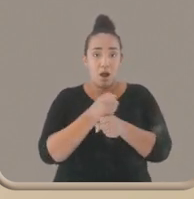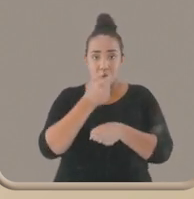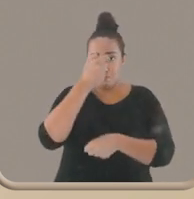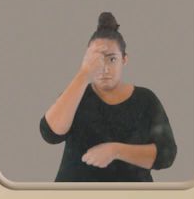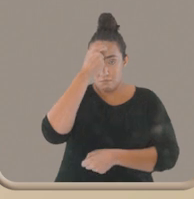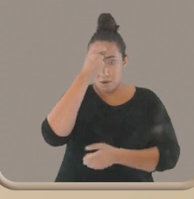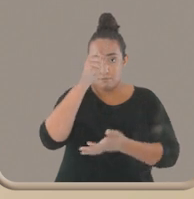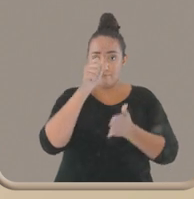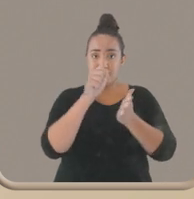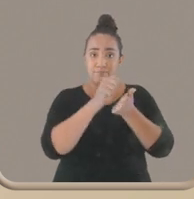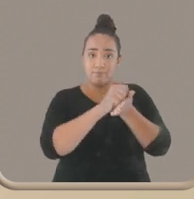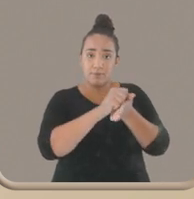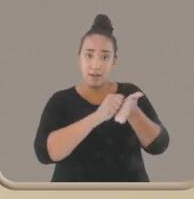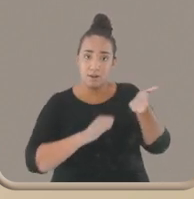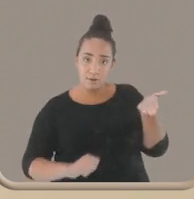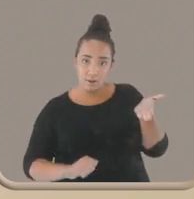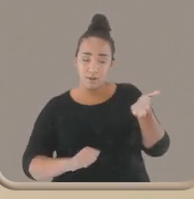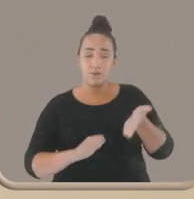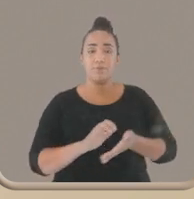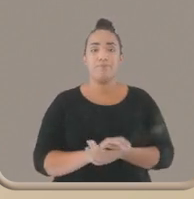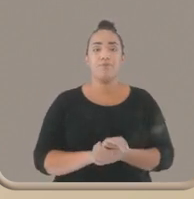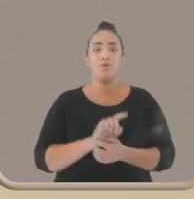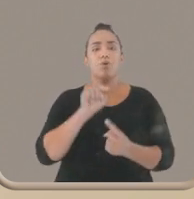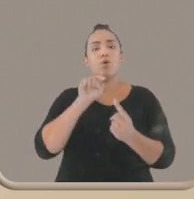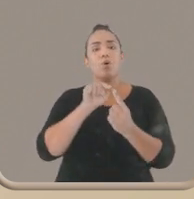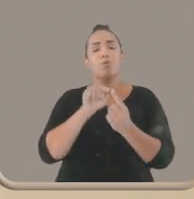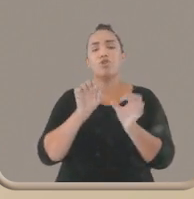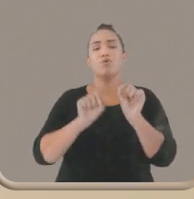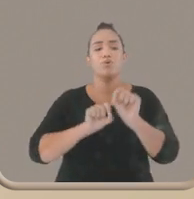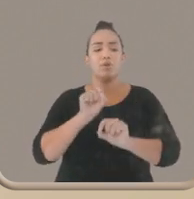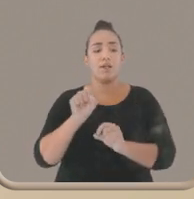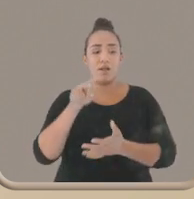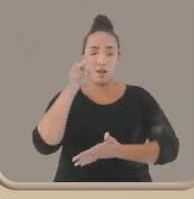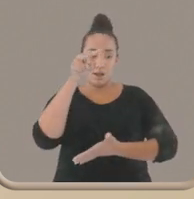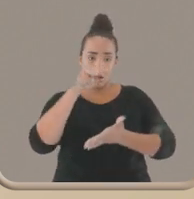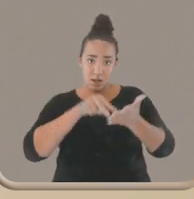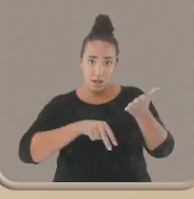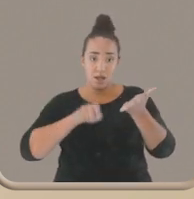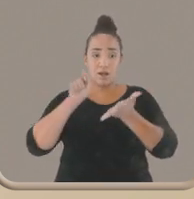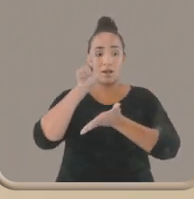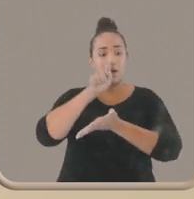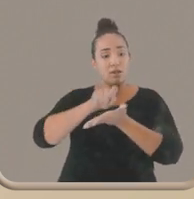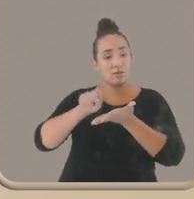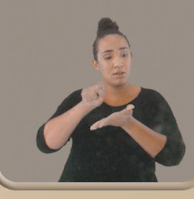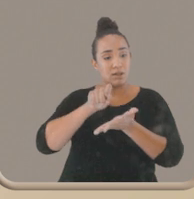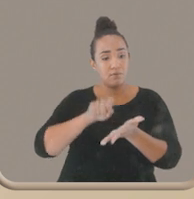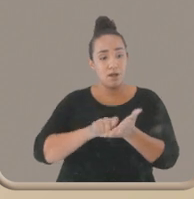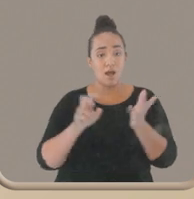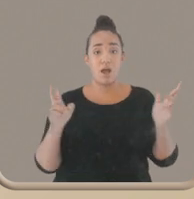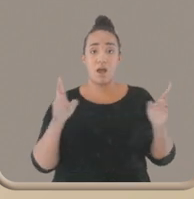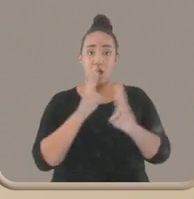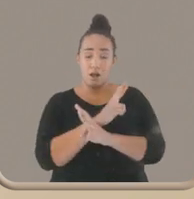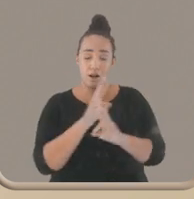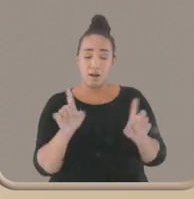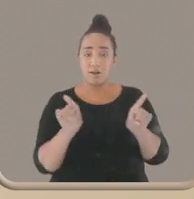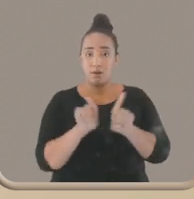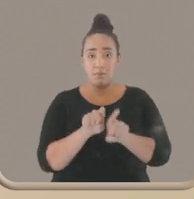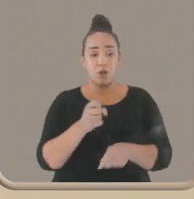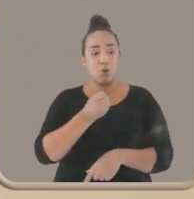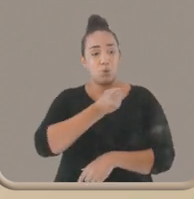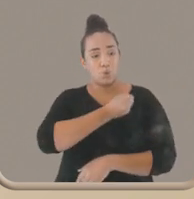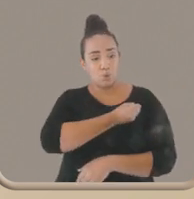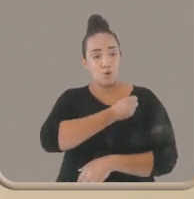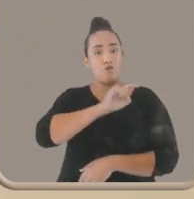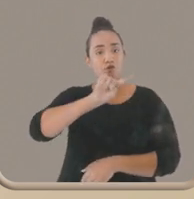e algoritmos. O objetivo da aula é ler, escrever, relacionar e identificar